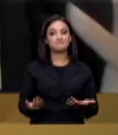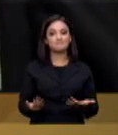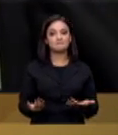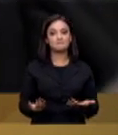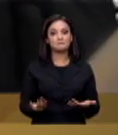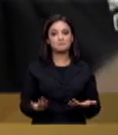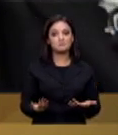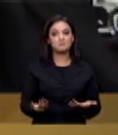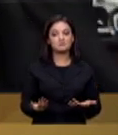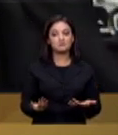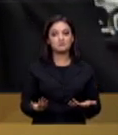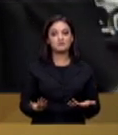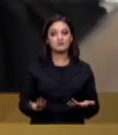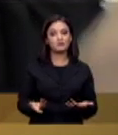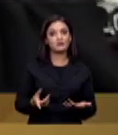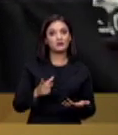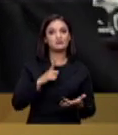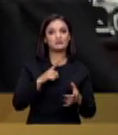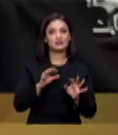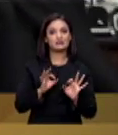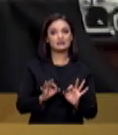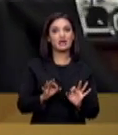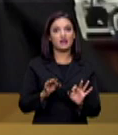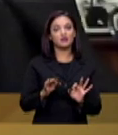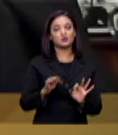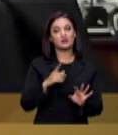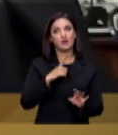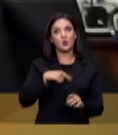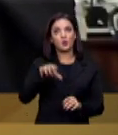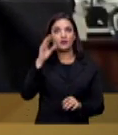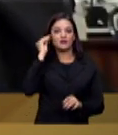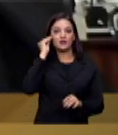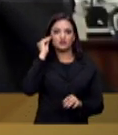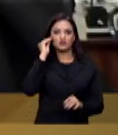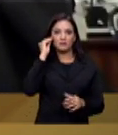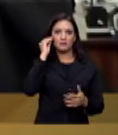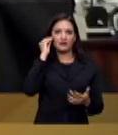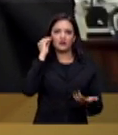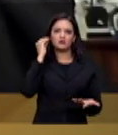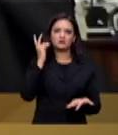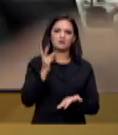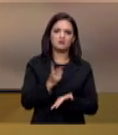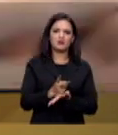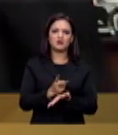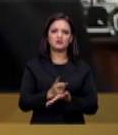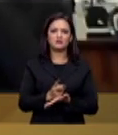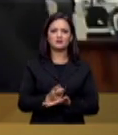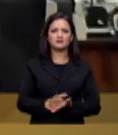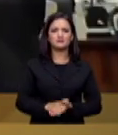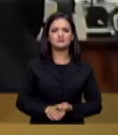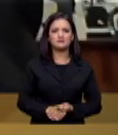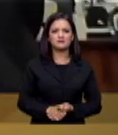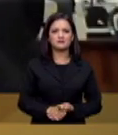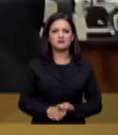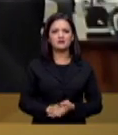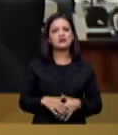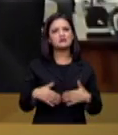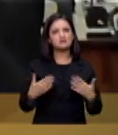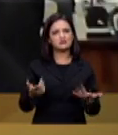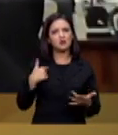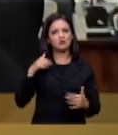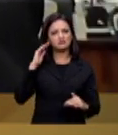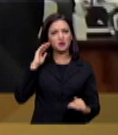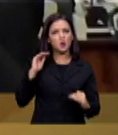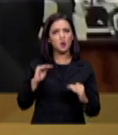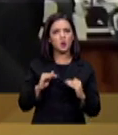que dá substância ao posicionamento já trazido pelo ministro Nunes Marques. Portanto, eu vou, presidente, acompanhar no